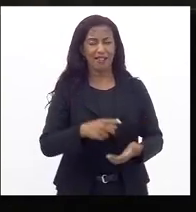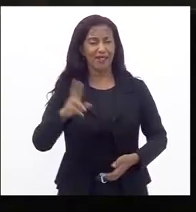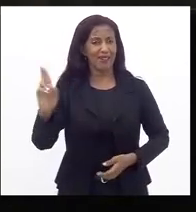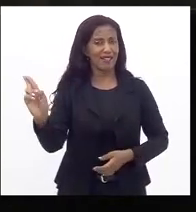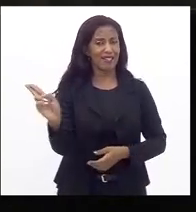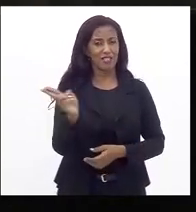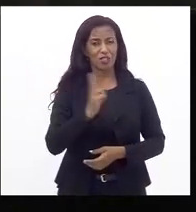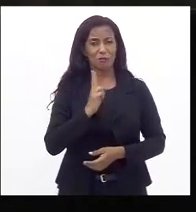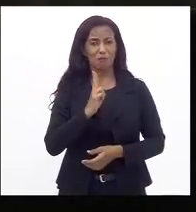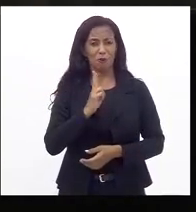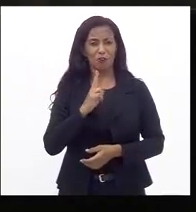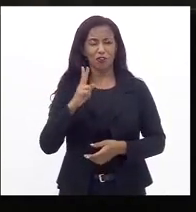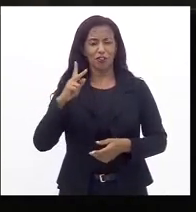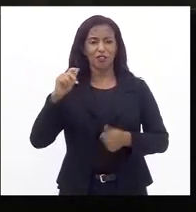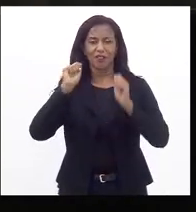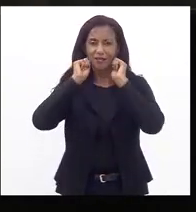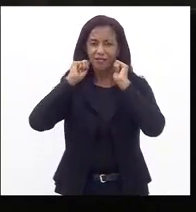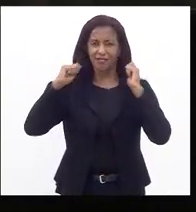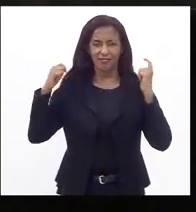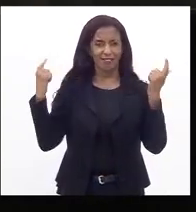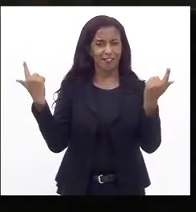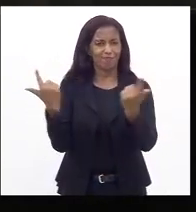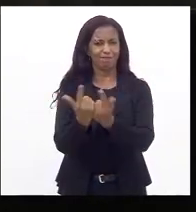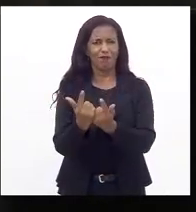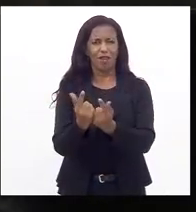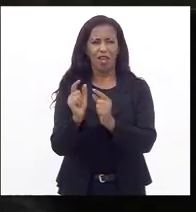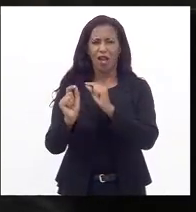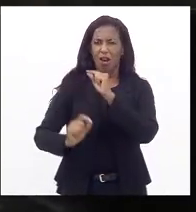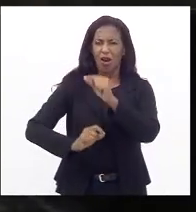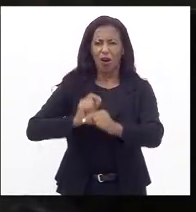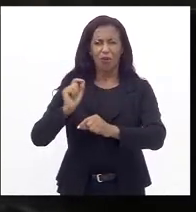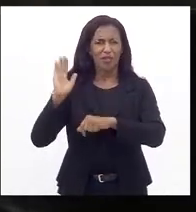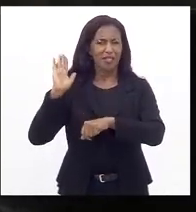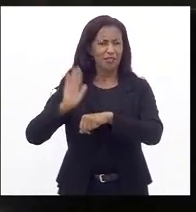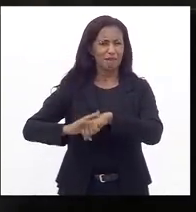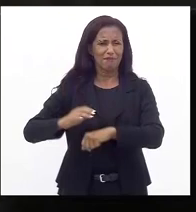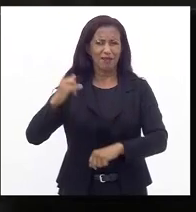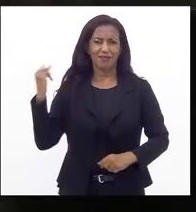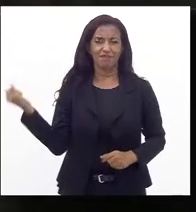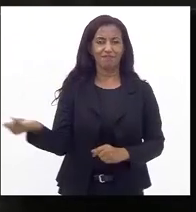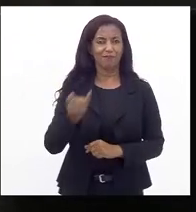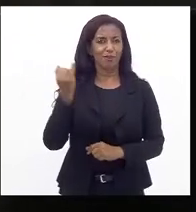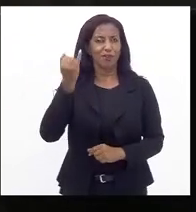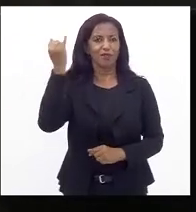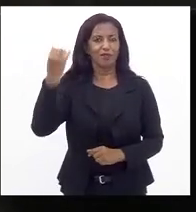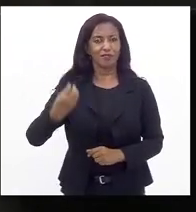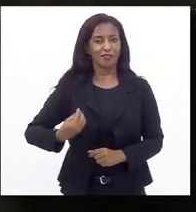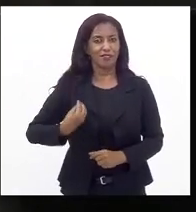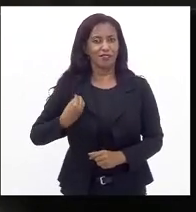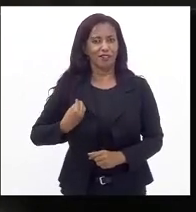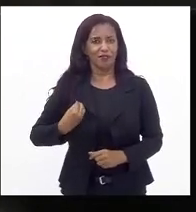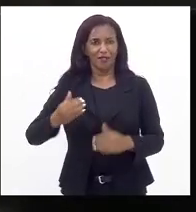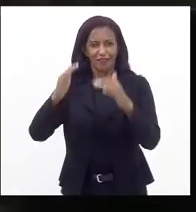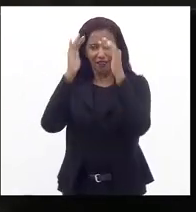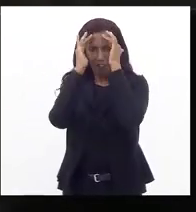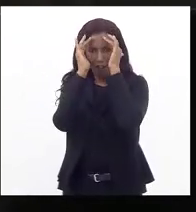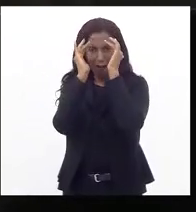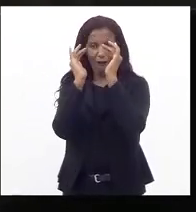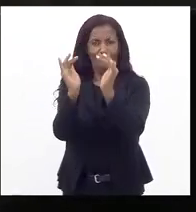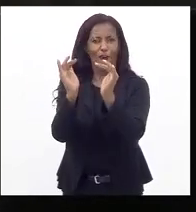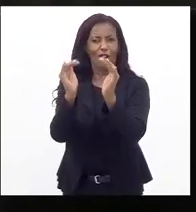resposta do Parlamento ao que há de mais sagrado na vida pública que é Honrar